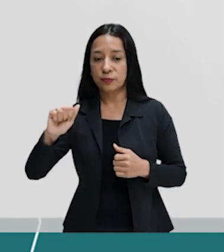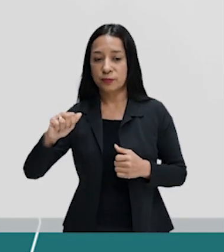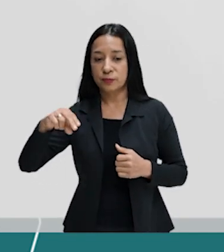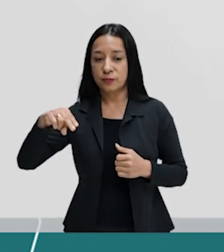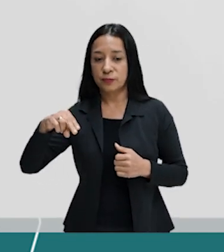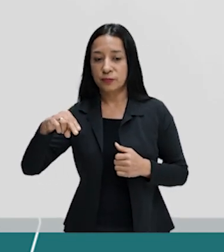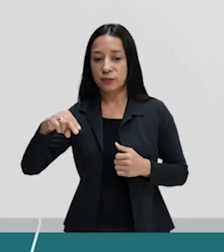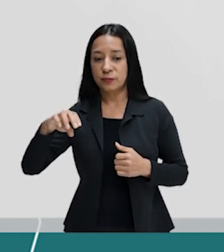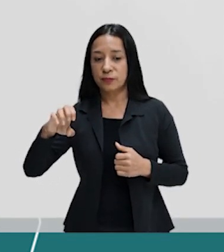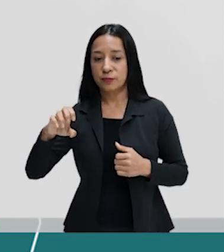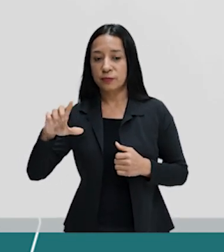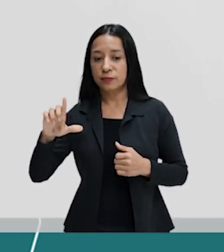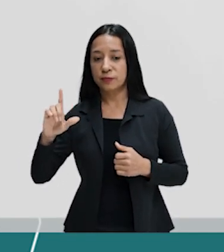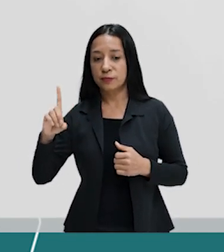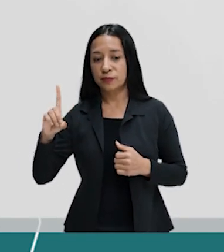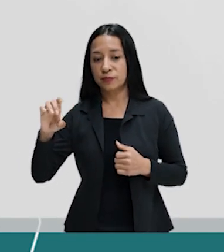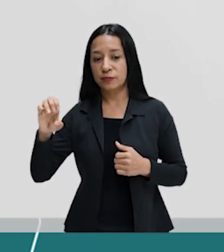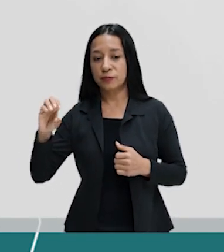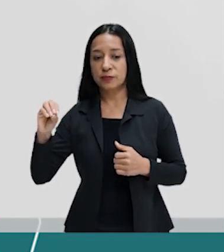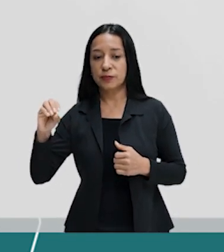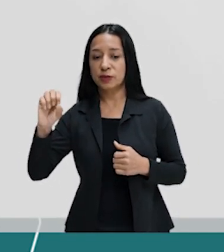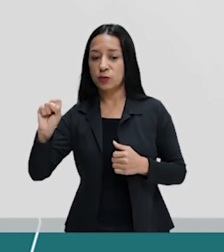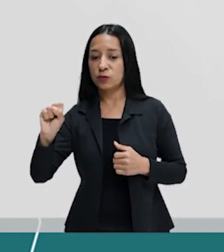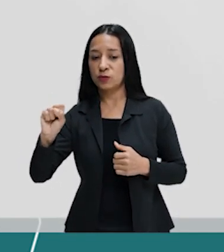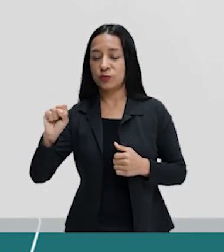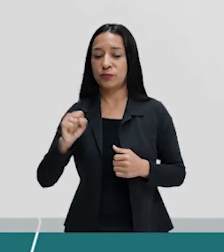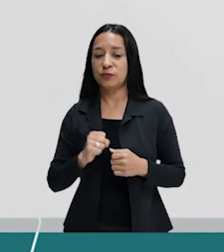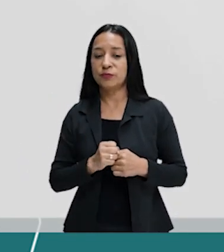Anelídeos, esse aqui é o filo das minhocas.